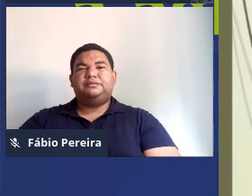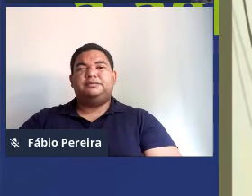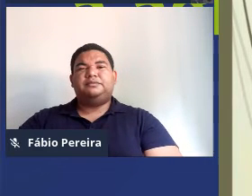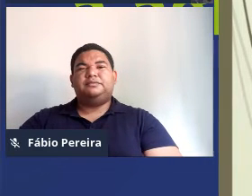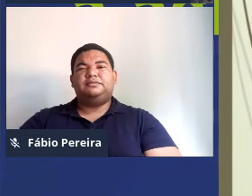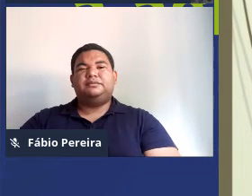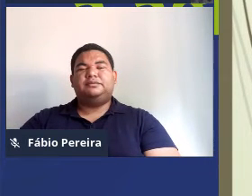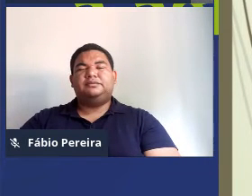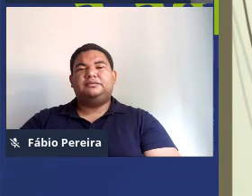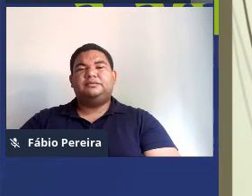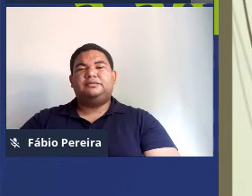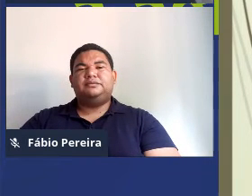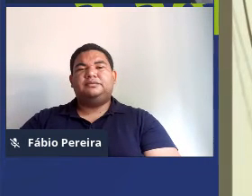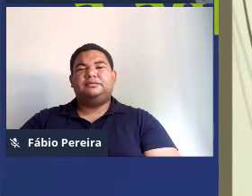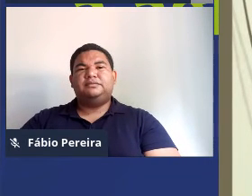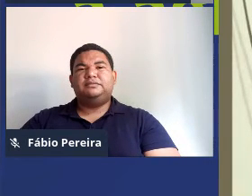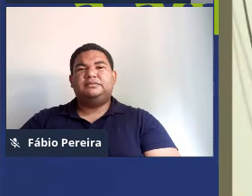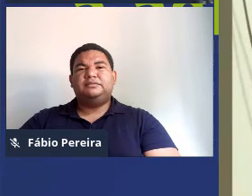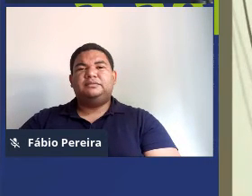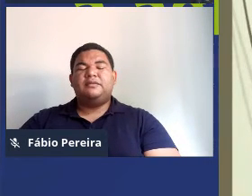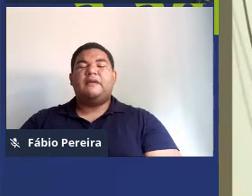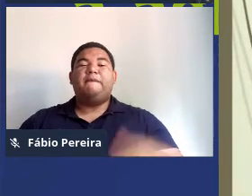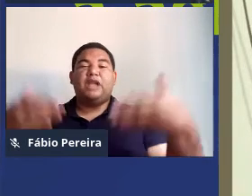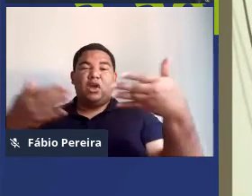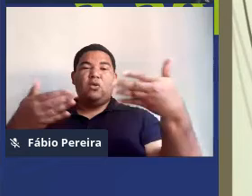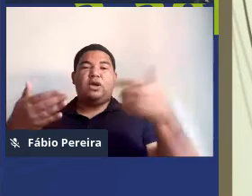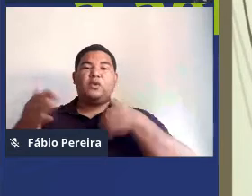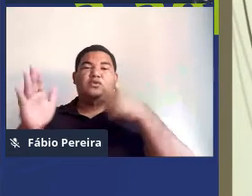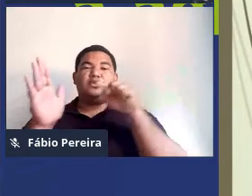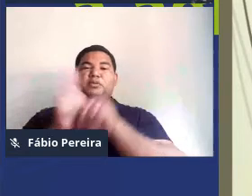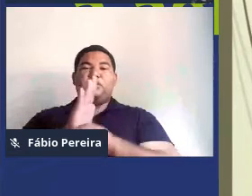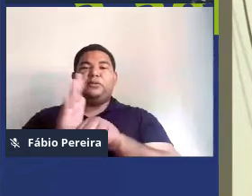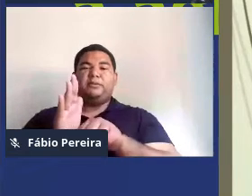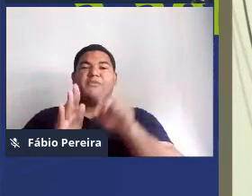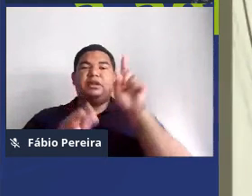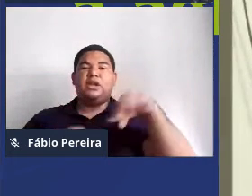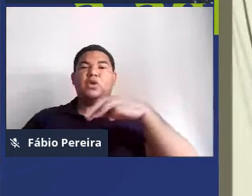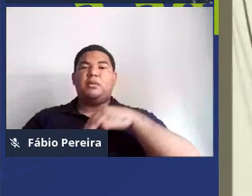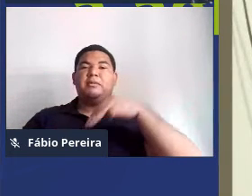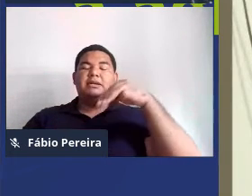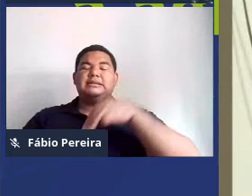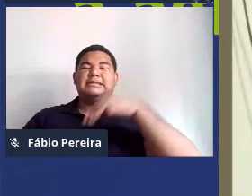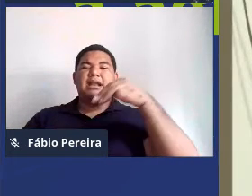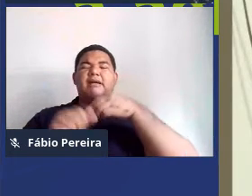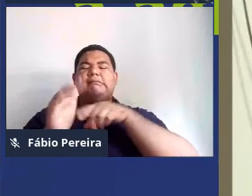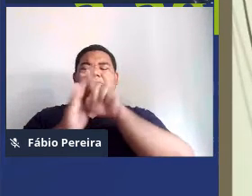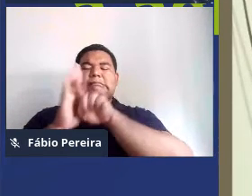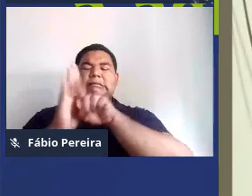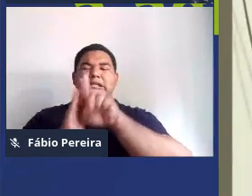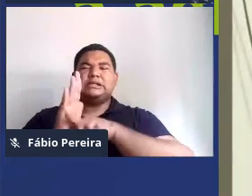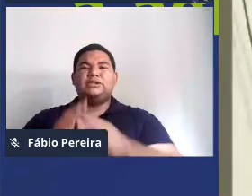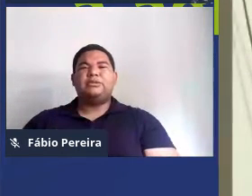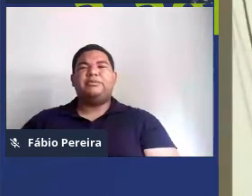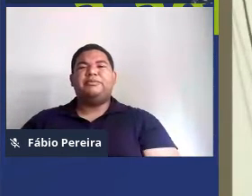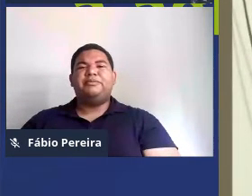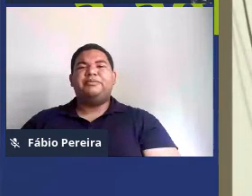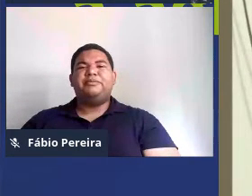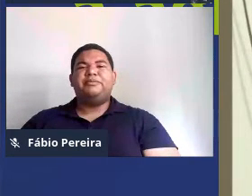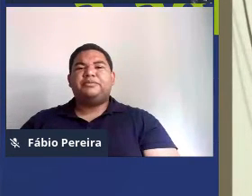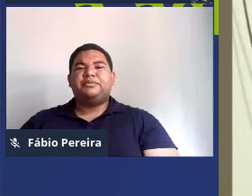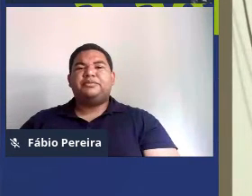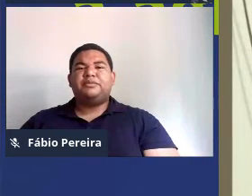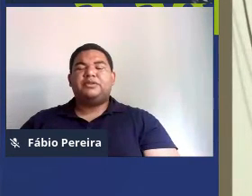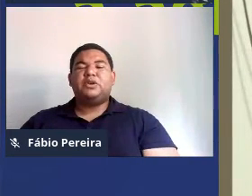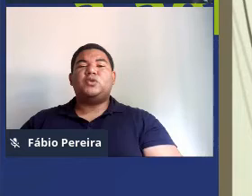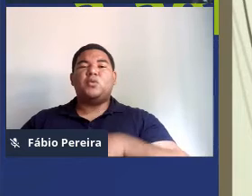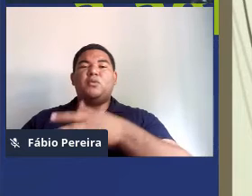Imagina essa pergunta que eu vou fazer agora, foi um mestrado inteiro, certo? Então, macrobráquio amazônico, camarão da